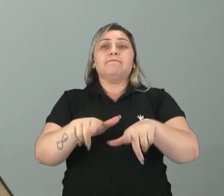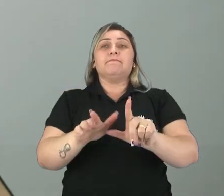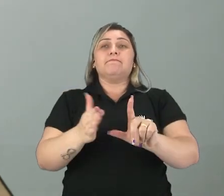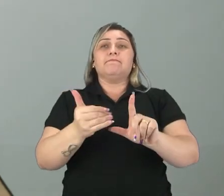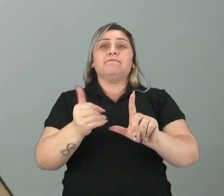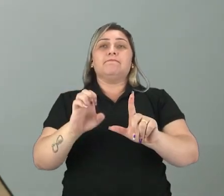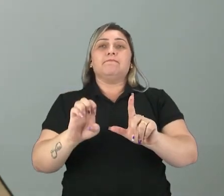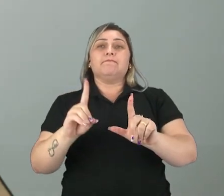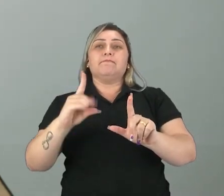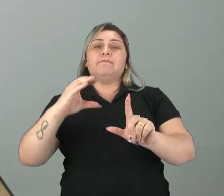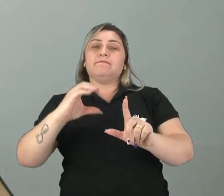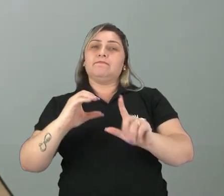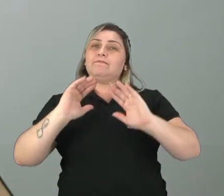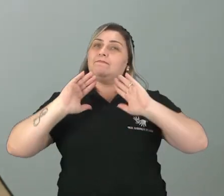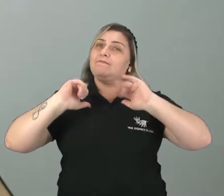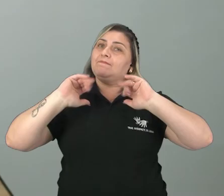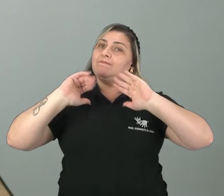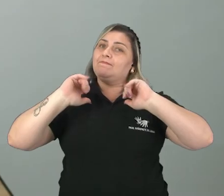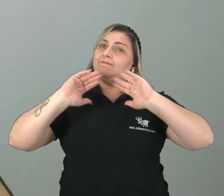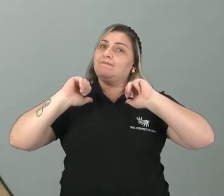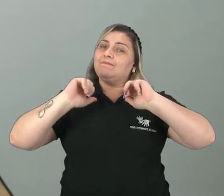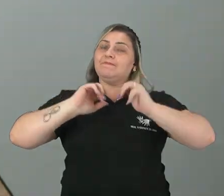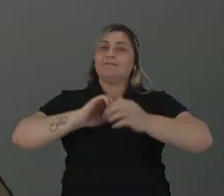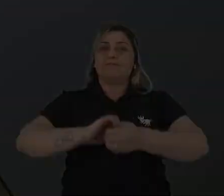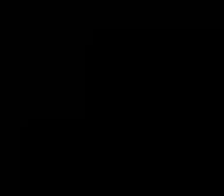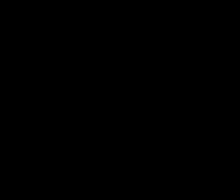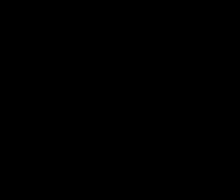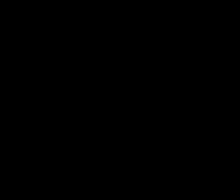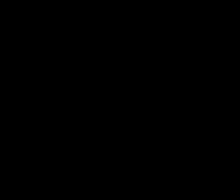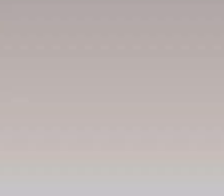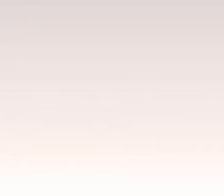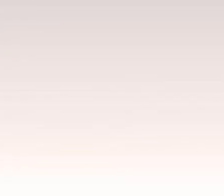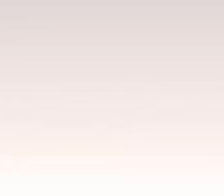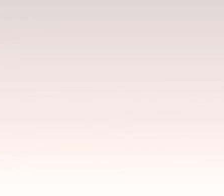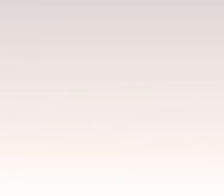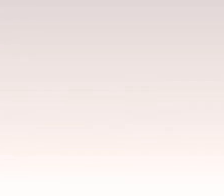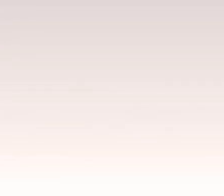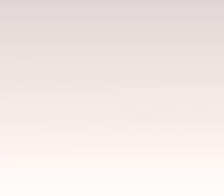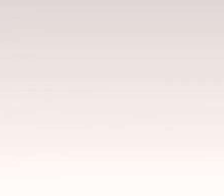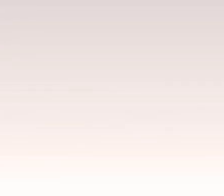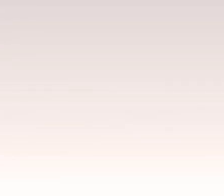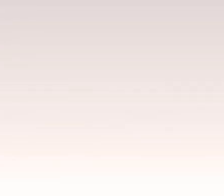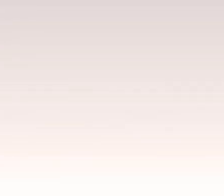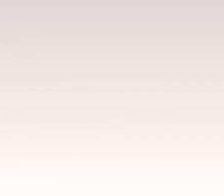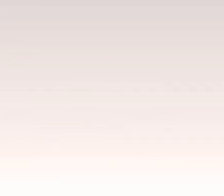acesse a plataforma educ tchau tchau E aí